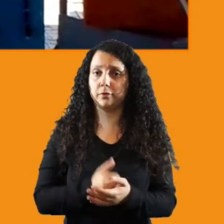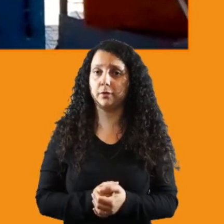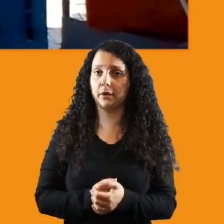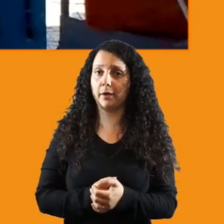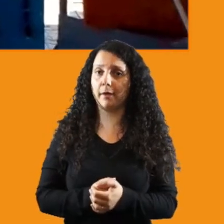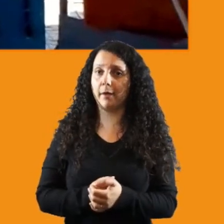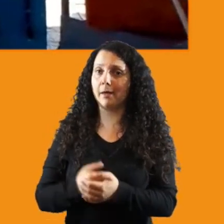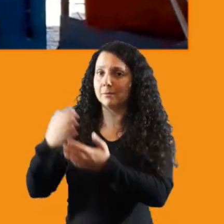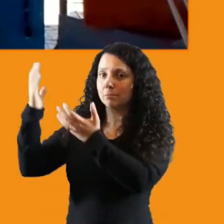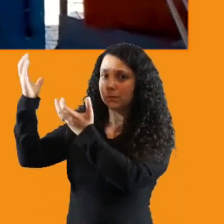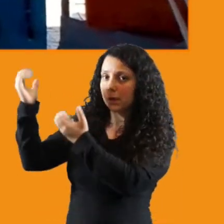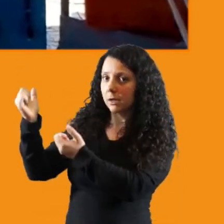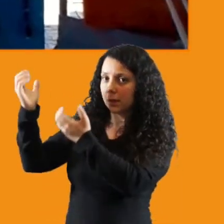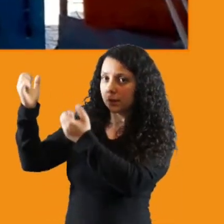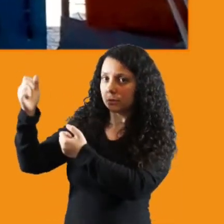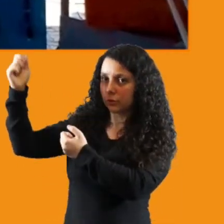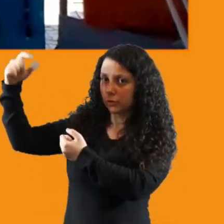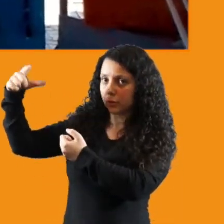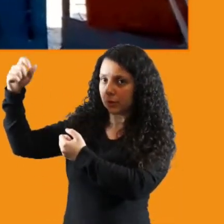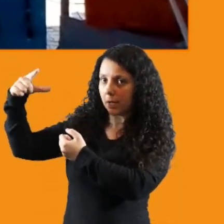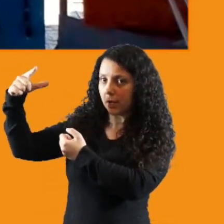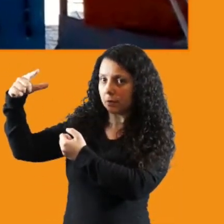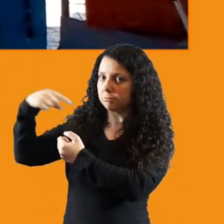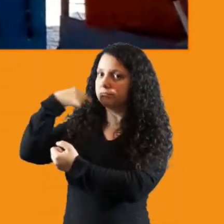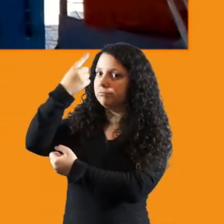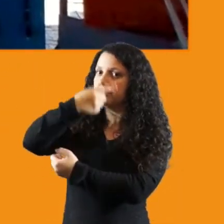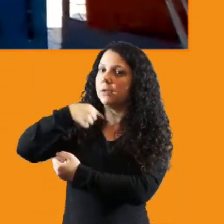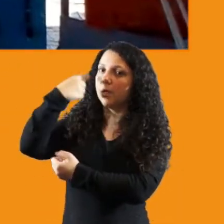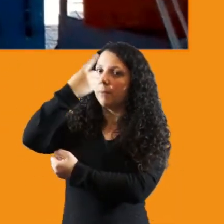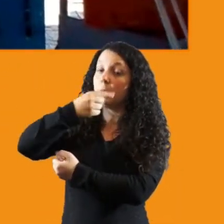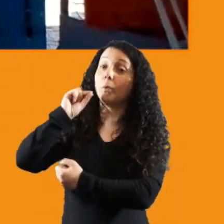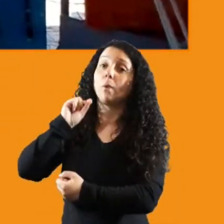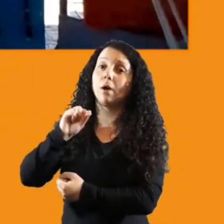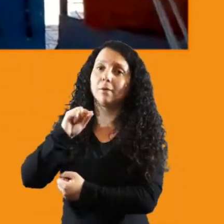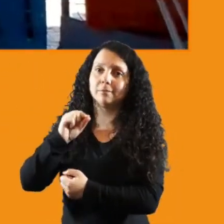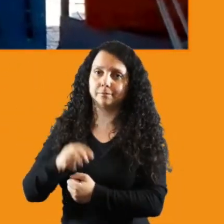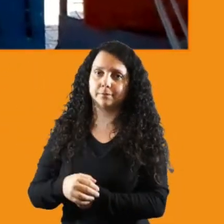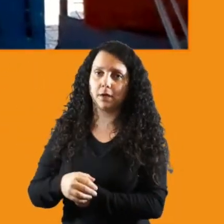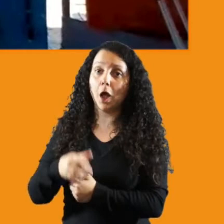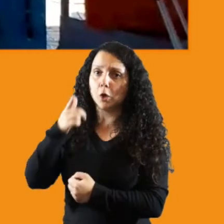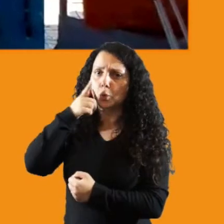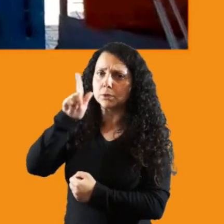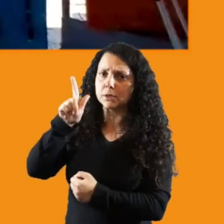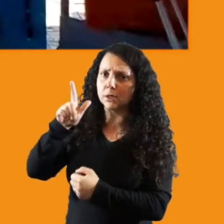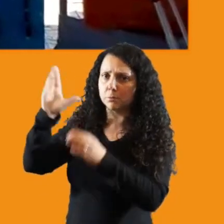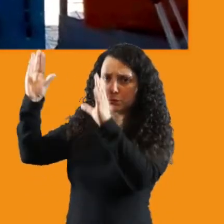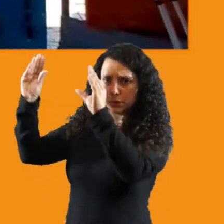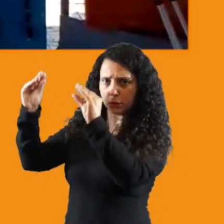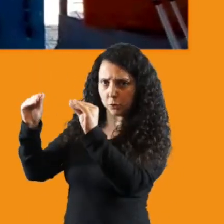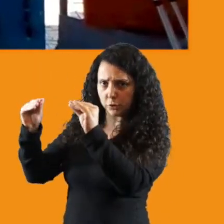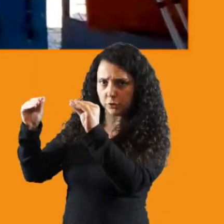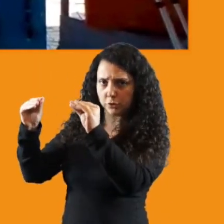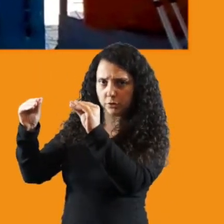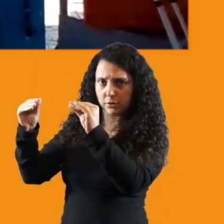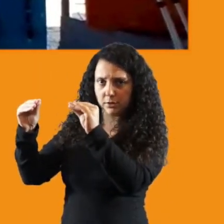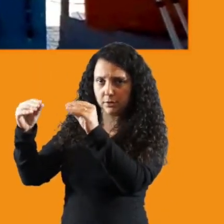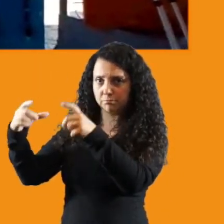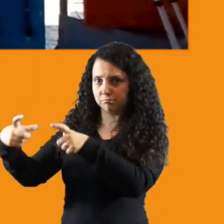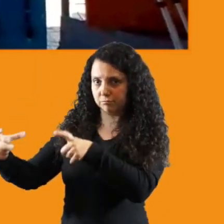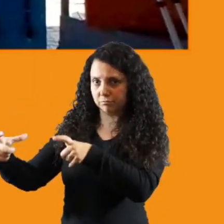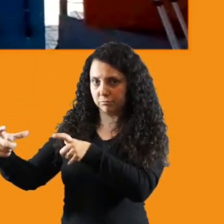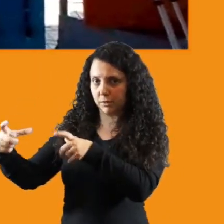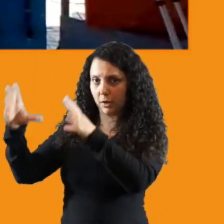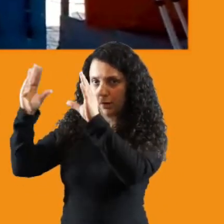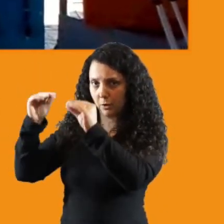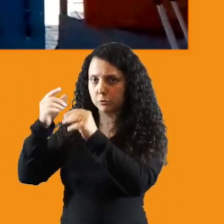solar? Né? E aí eu já perguntei também se a gente consegue captar à noite. Eu sei que é uma pergunta idiota, mas vocês podem responder isso, né? Porque eu vi